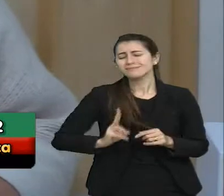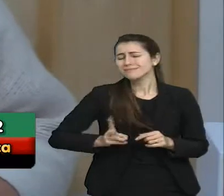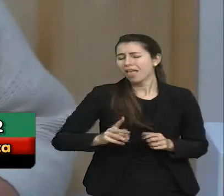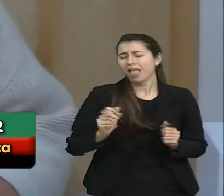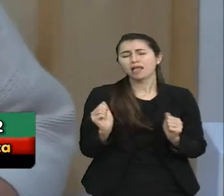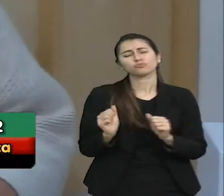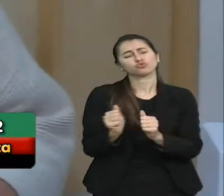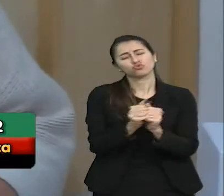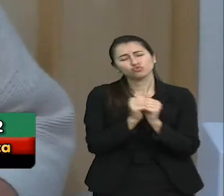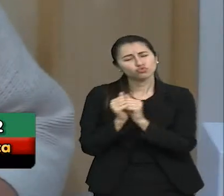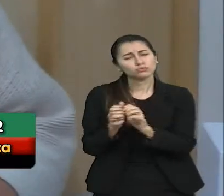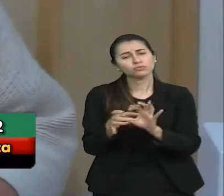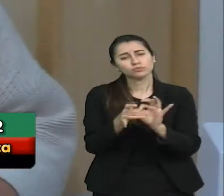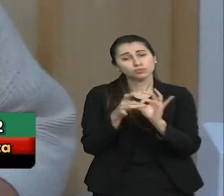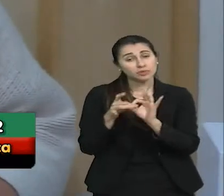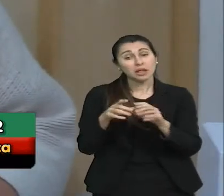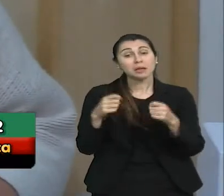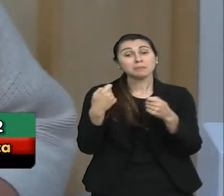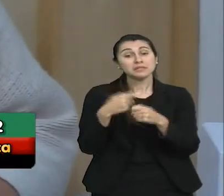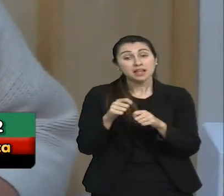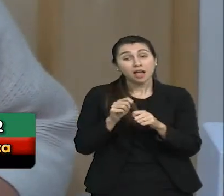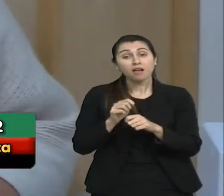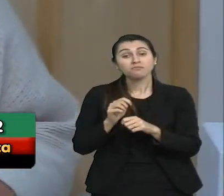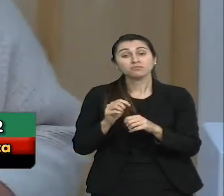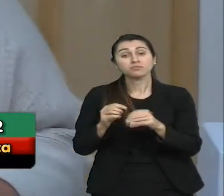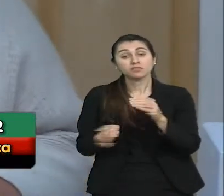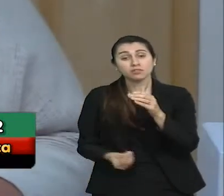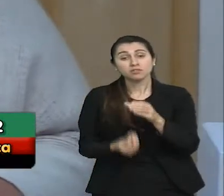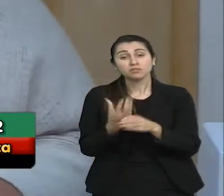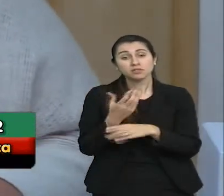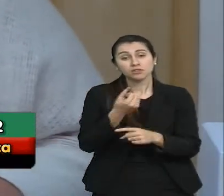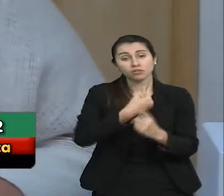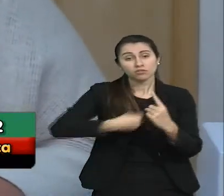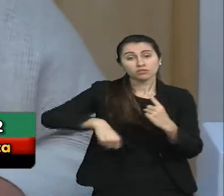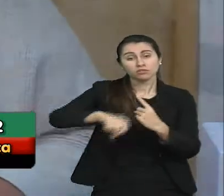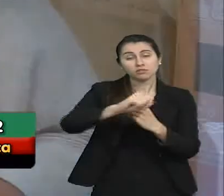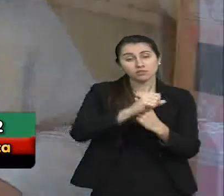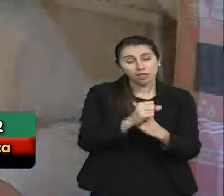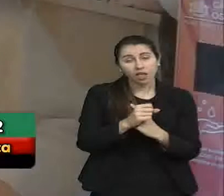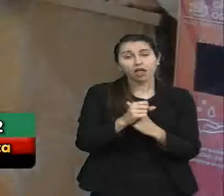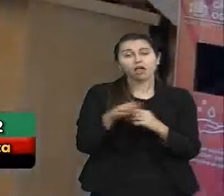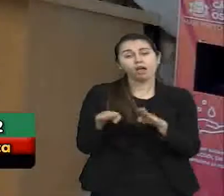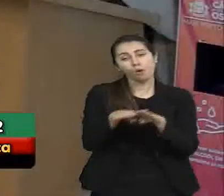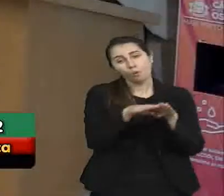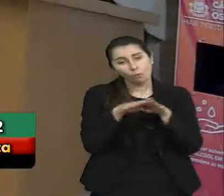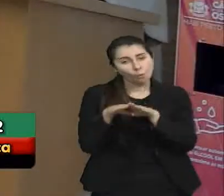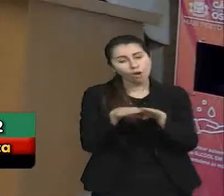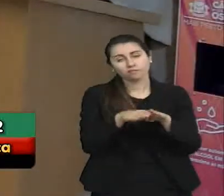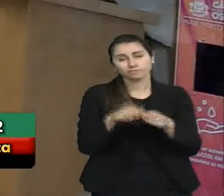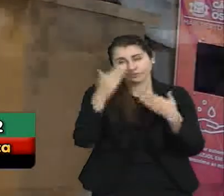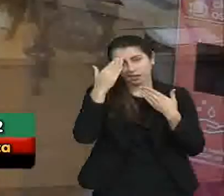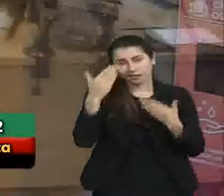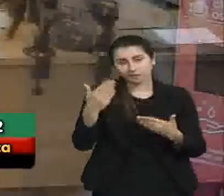para construir uma sociedade que caiba a todos, todas e todes. É isso. Muito obrigada.